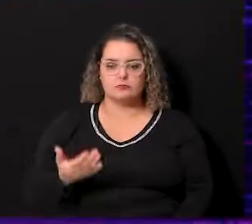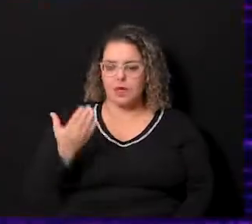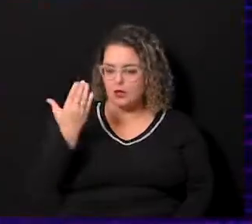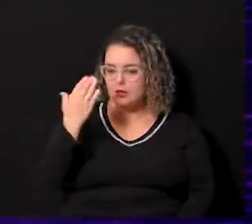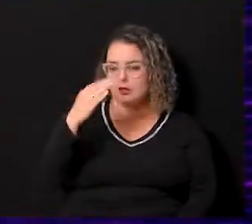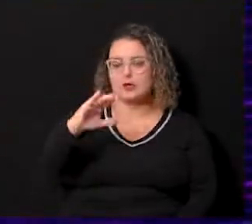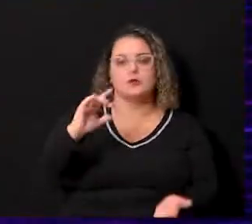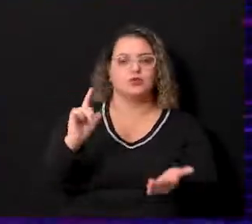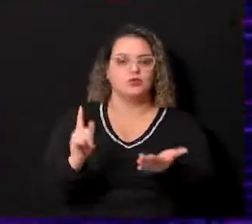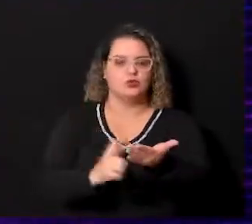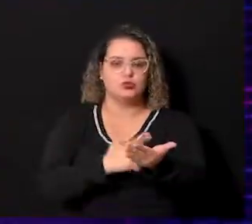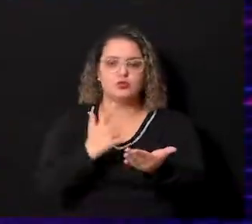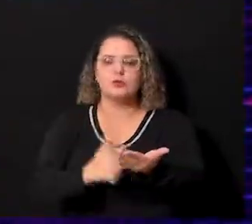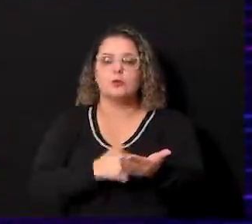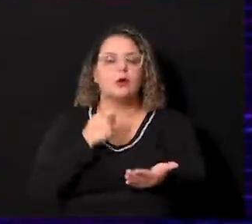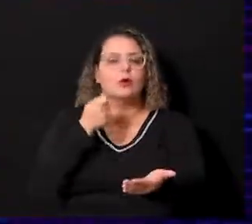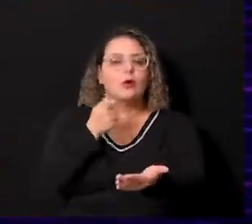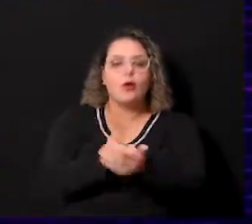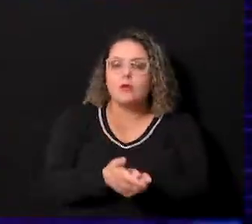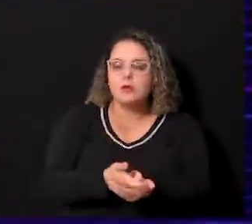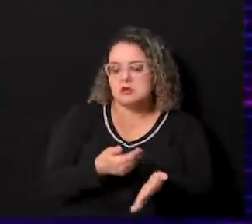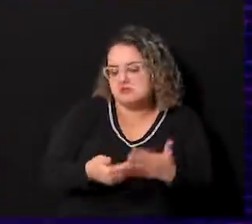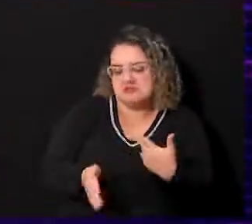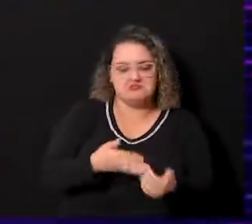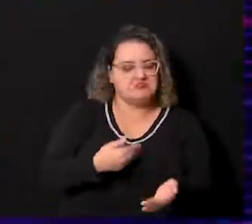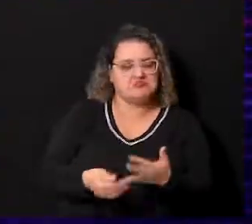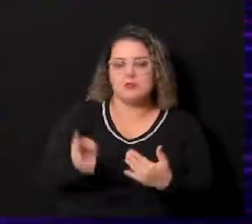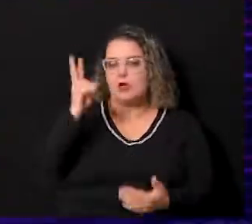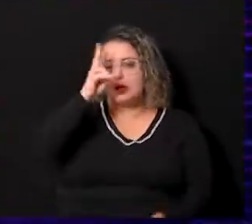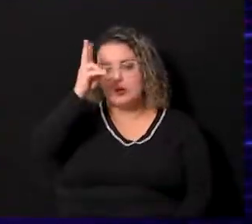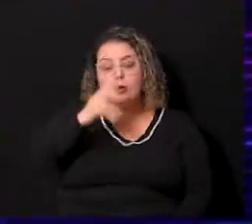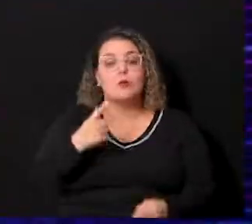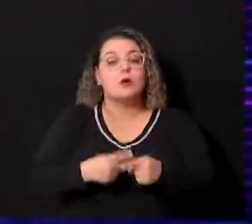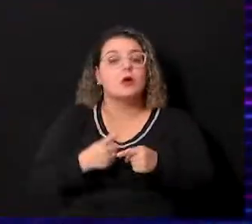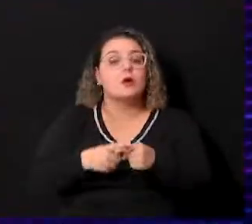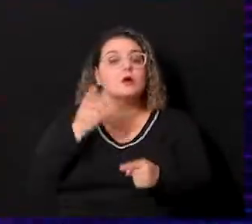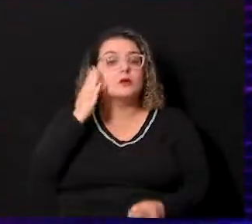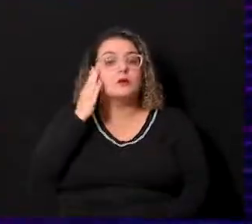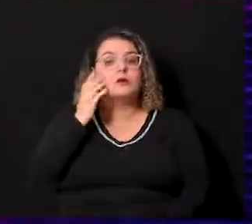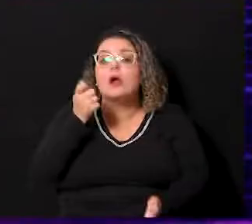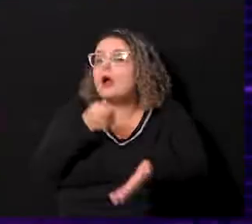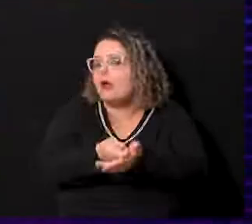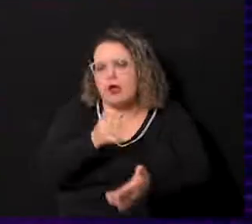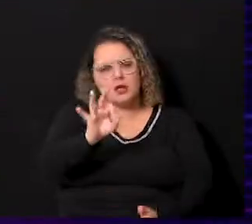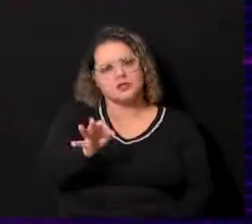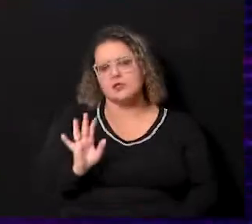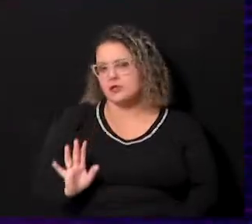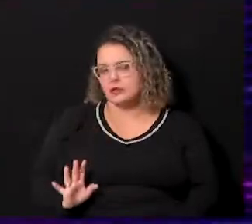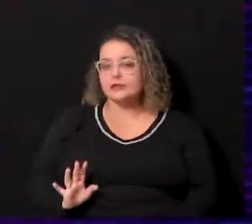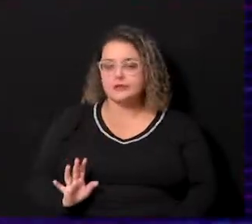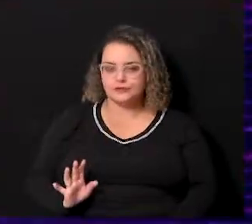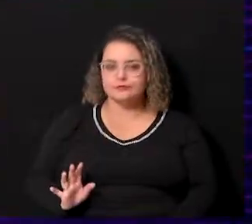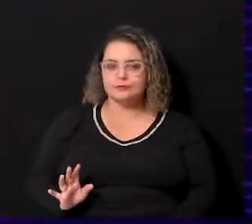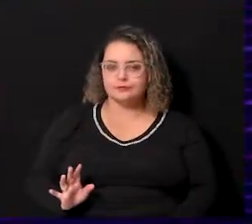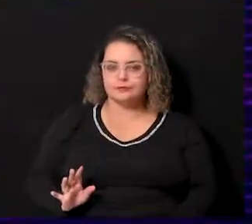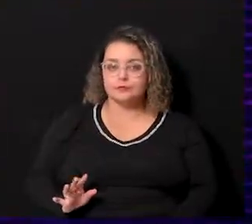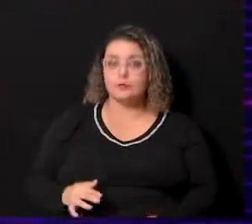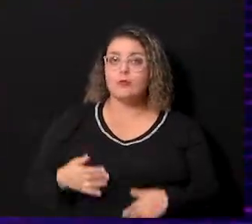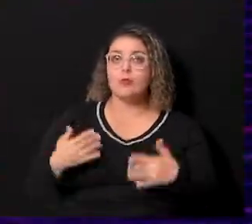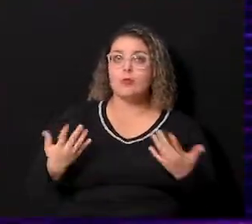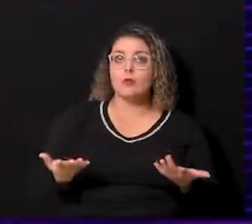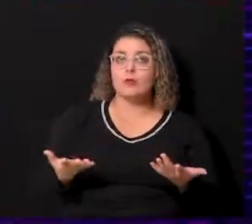eles lançam um livro, eu vou lá e compro, independentemente da história, porque eu sei que é uma garantia, né?